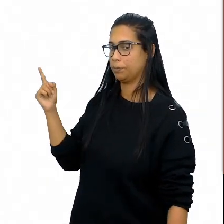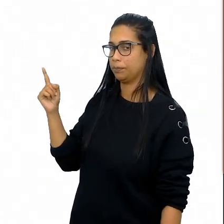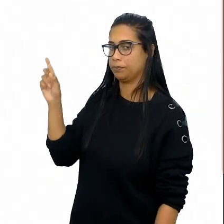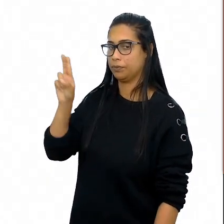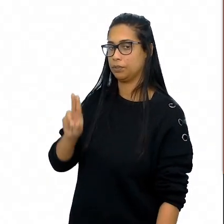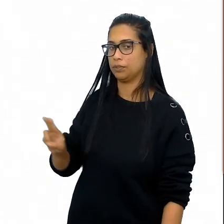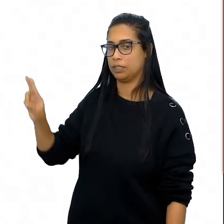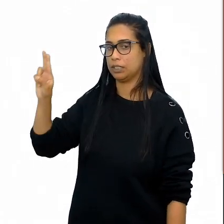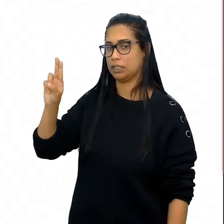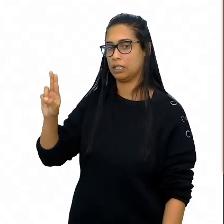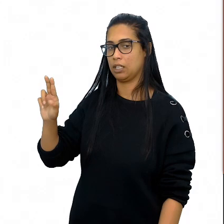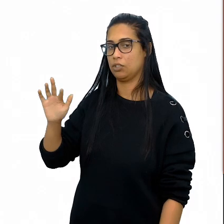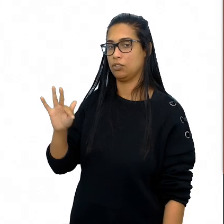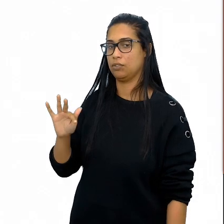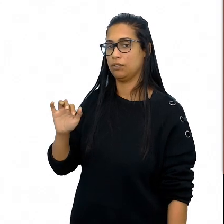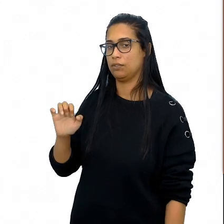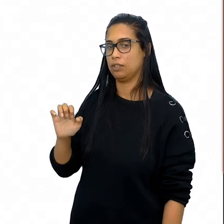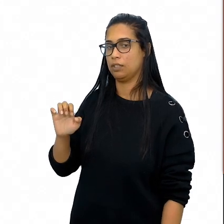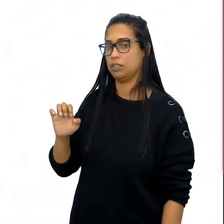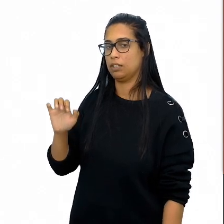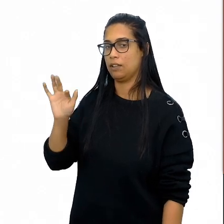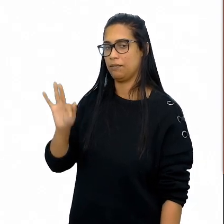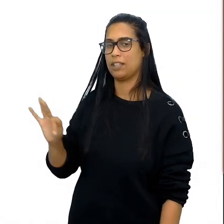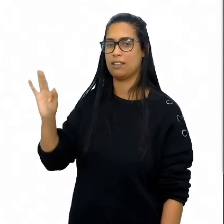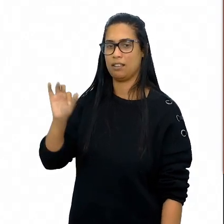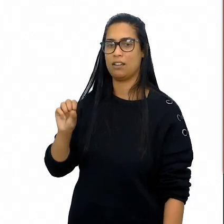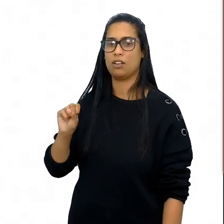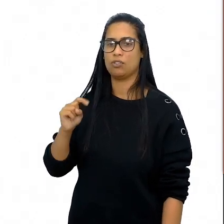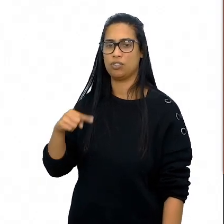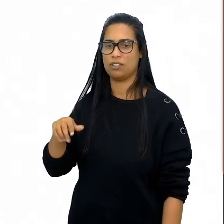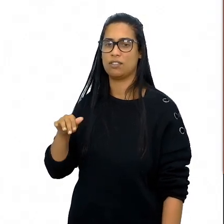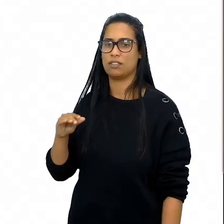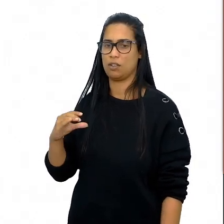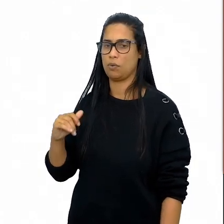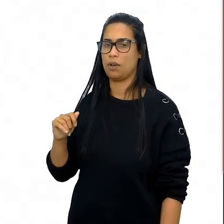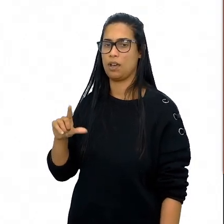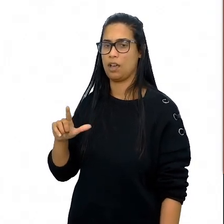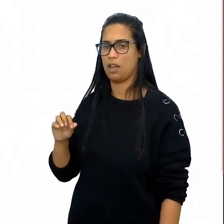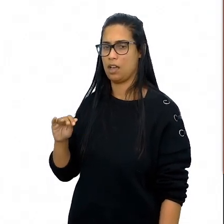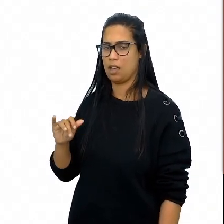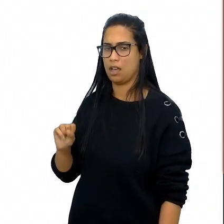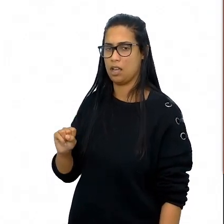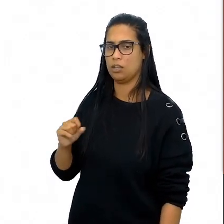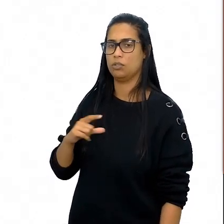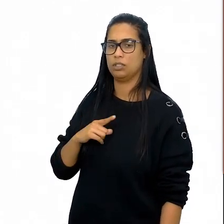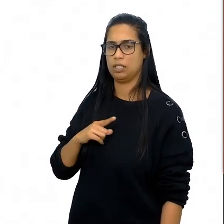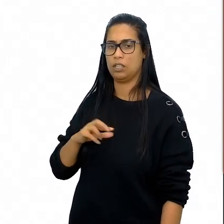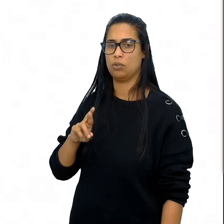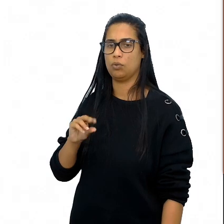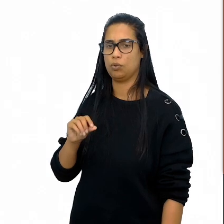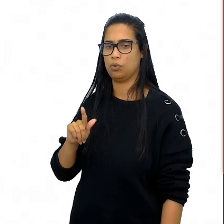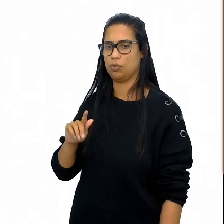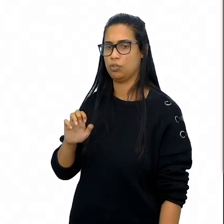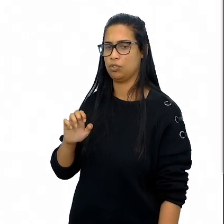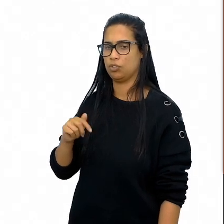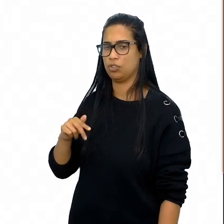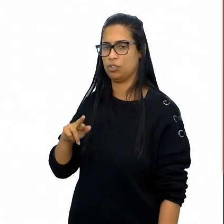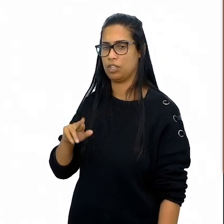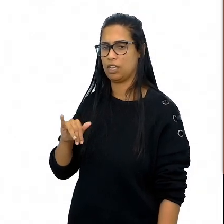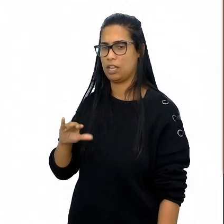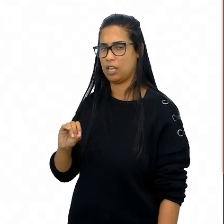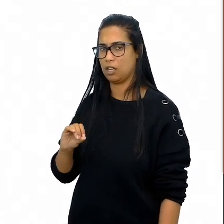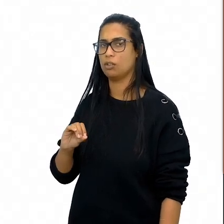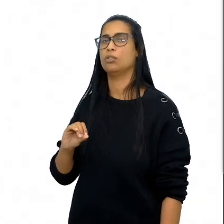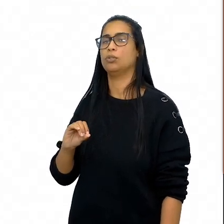2016 né do Rogério Marques Ribeiro que é um amigo querido em que fez uma tese